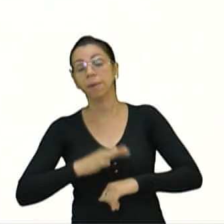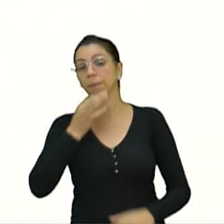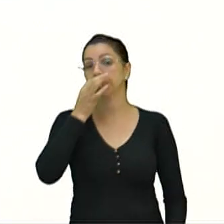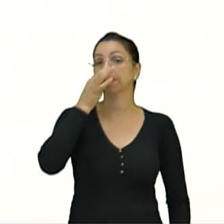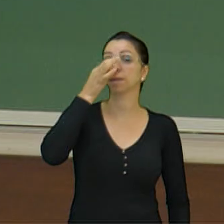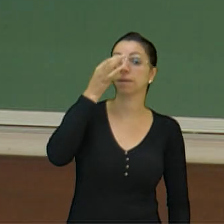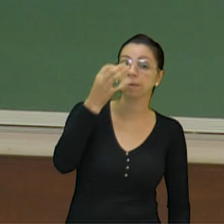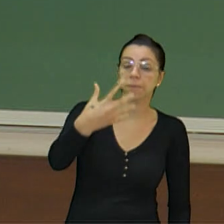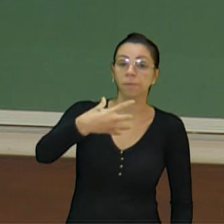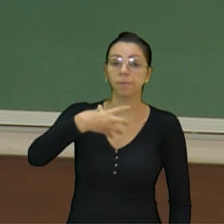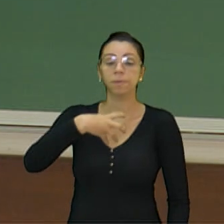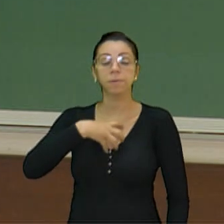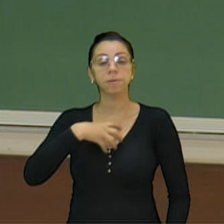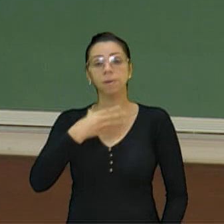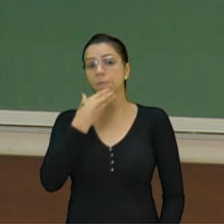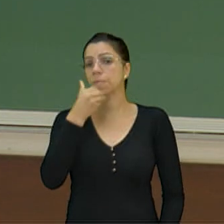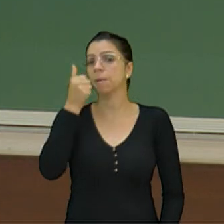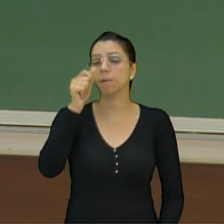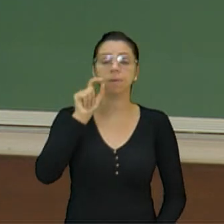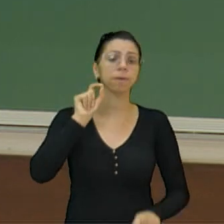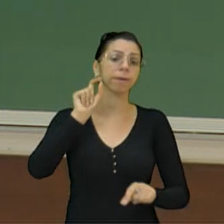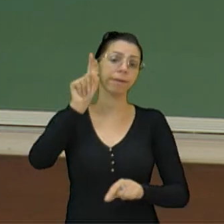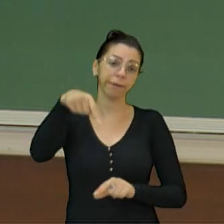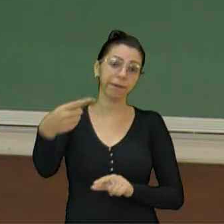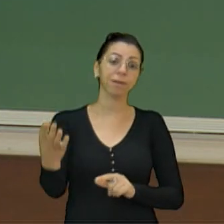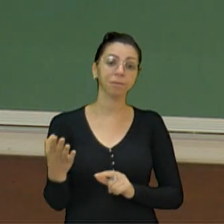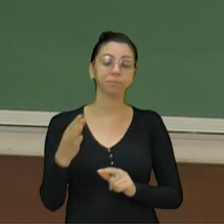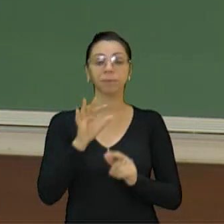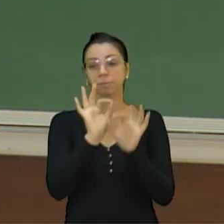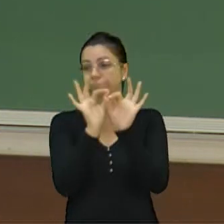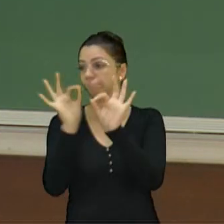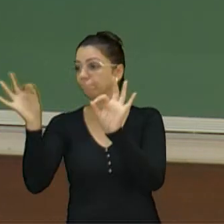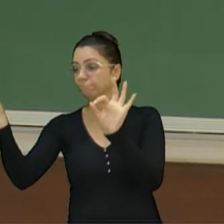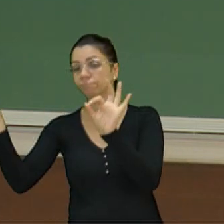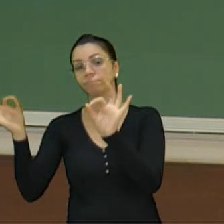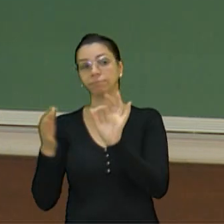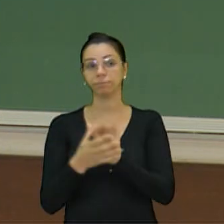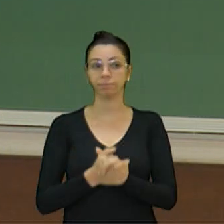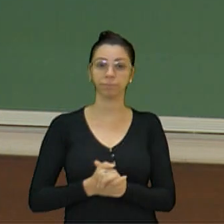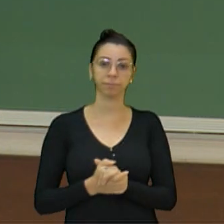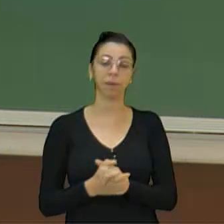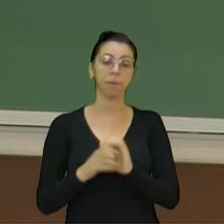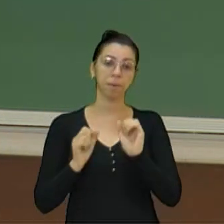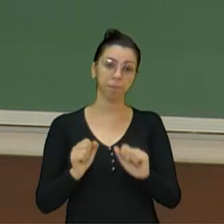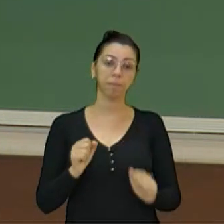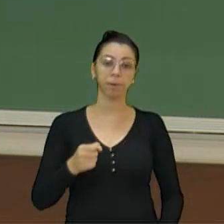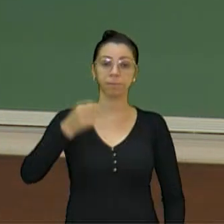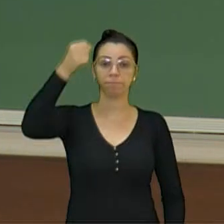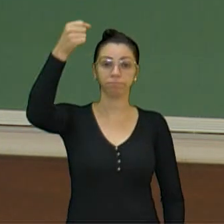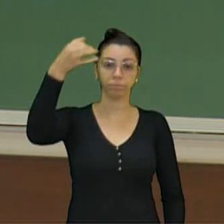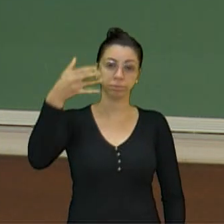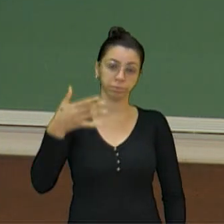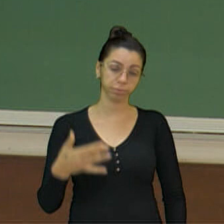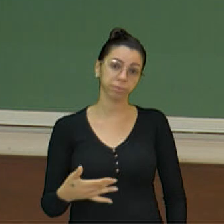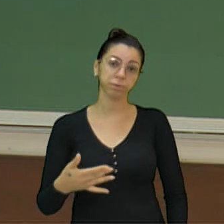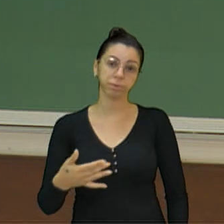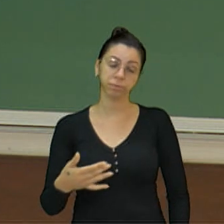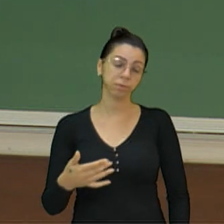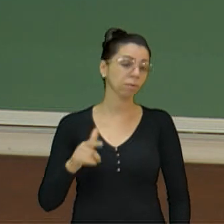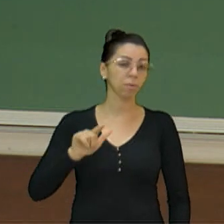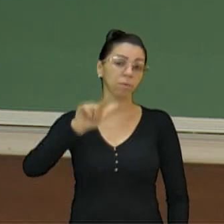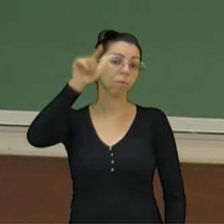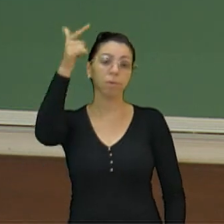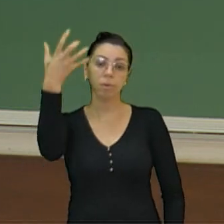Daí você coloca, podendo colocar, por exemplo, uma dessas seis que a gente viu aqui no slide anterior ou qualquer outra que você